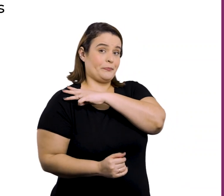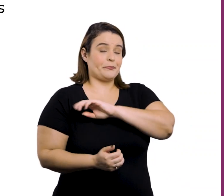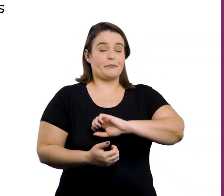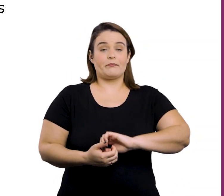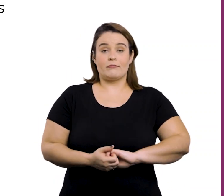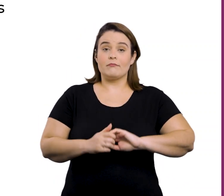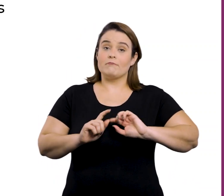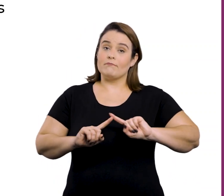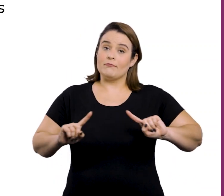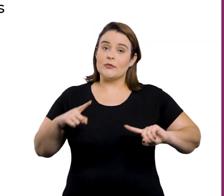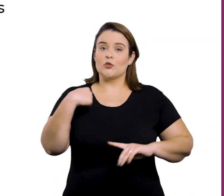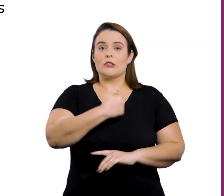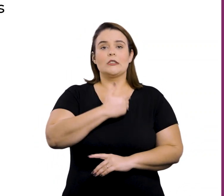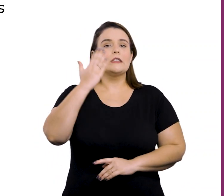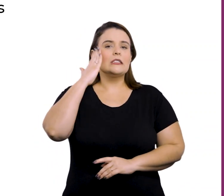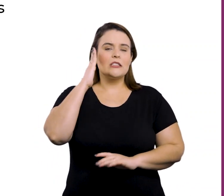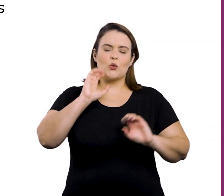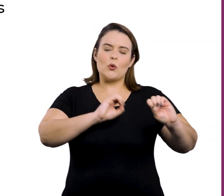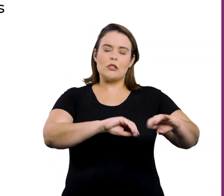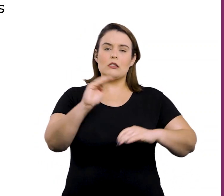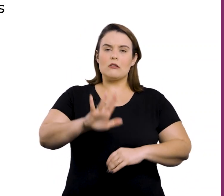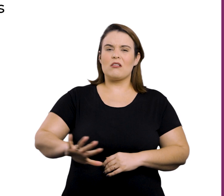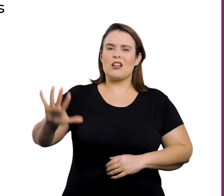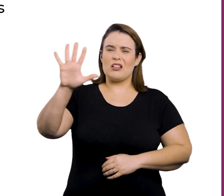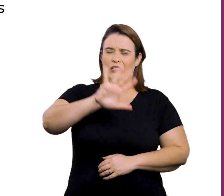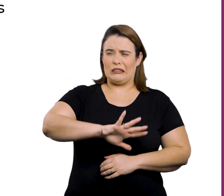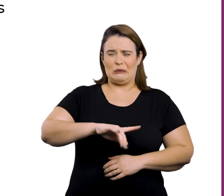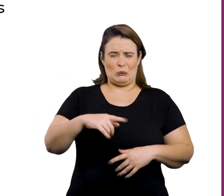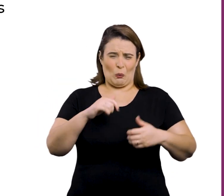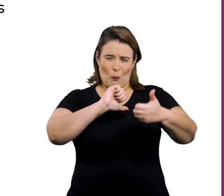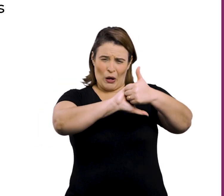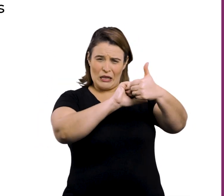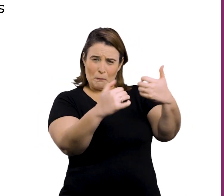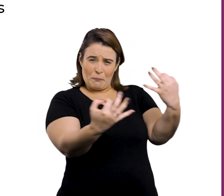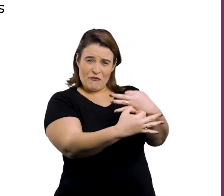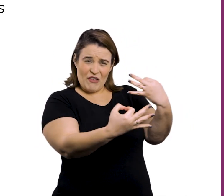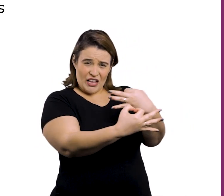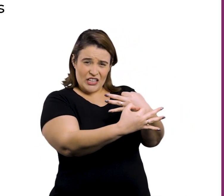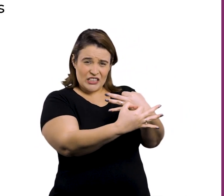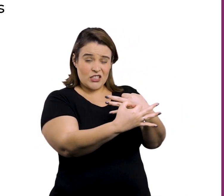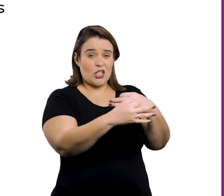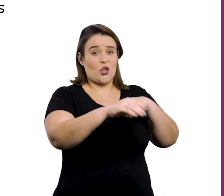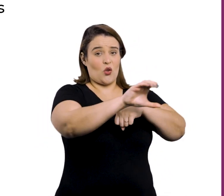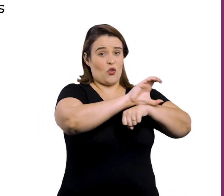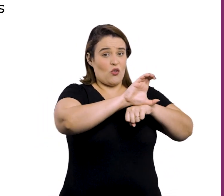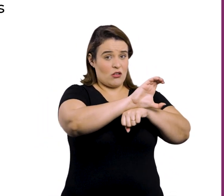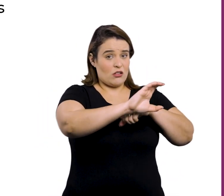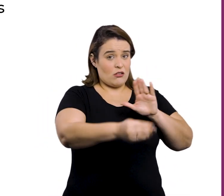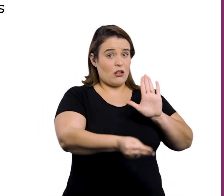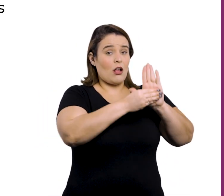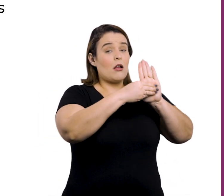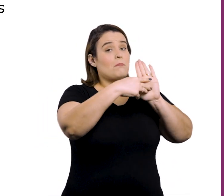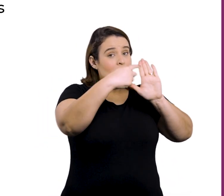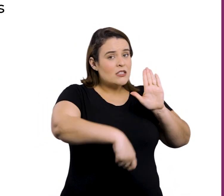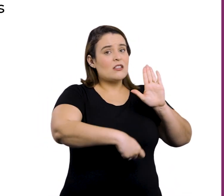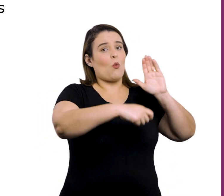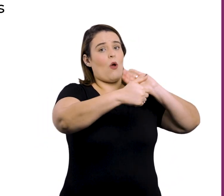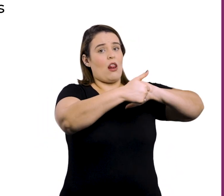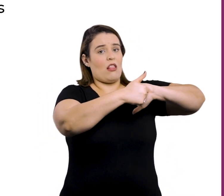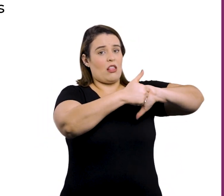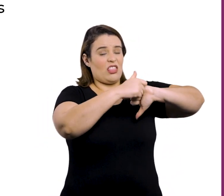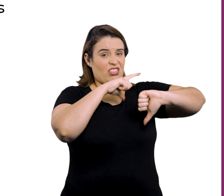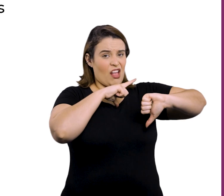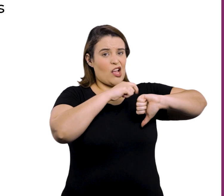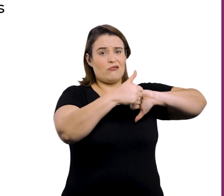Contudo, sabemos que a educação brasileira está muito longe da qualidade garantida por direito na Constituição Federal de